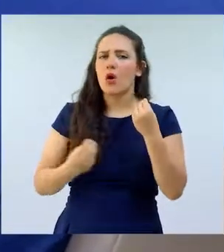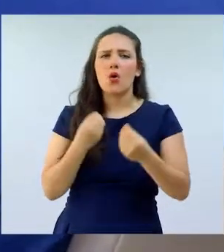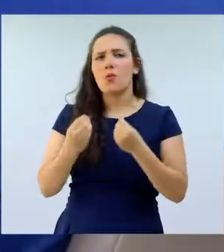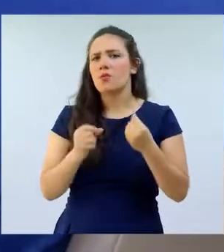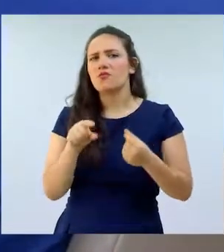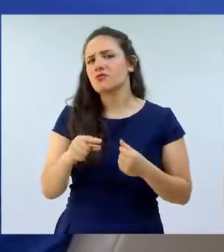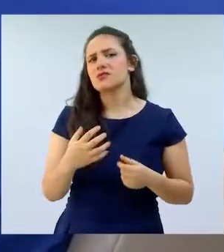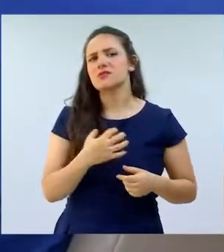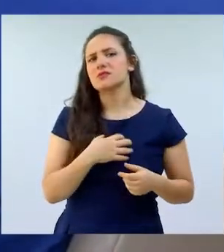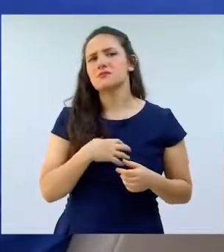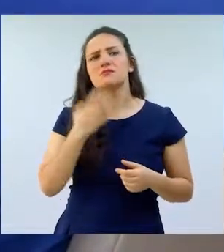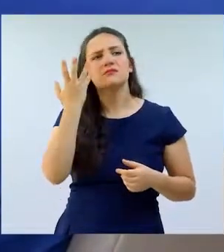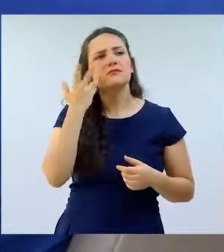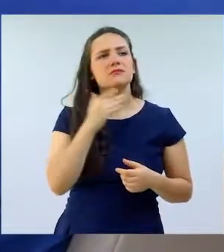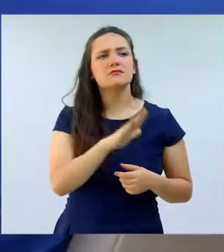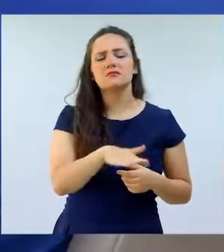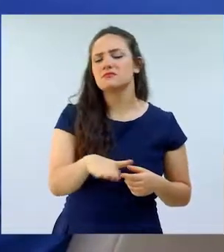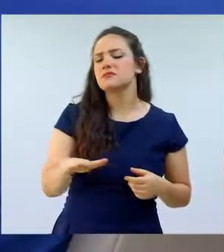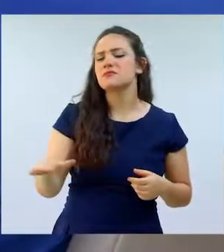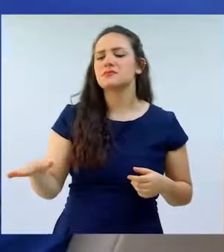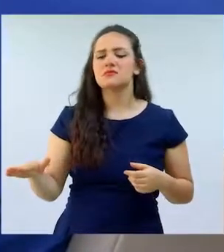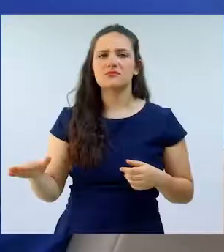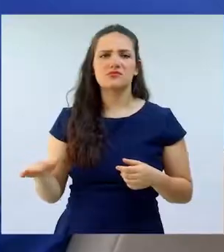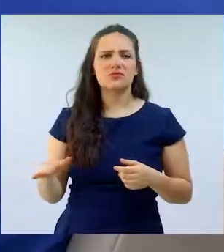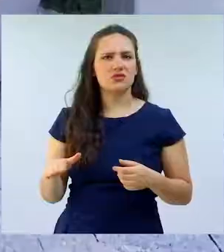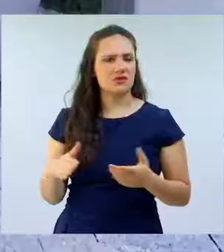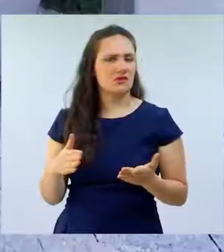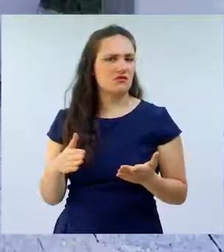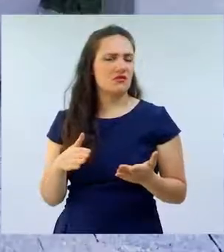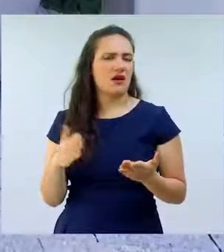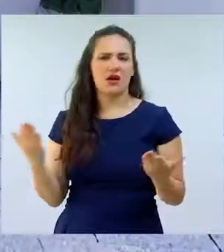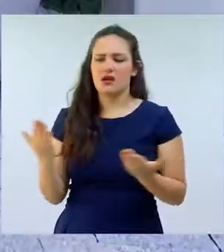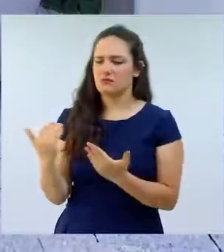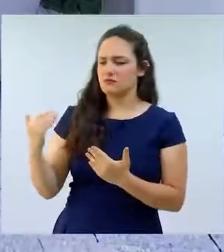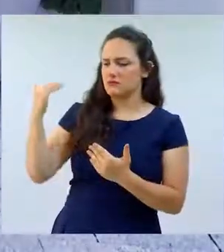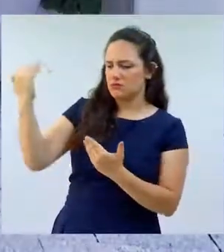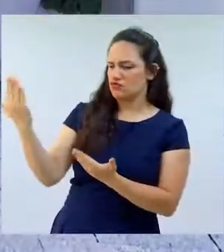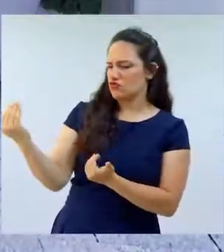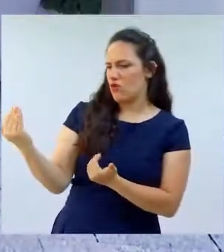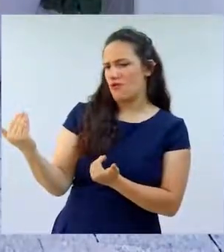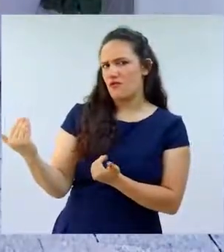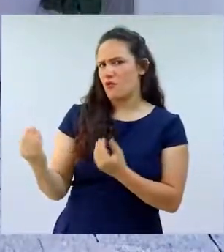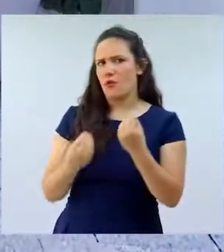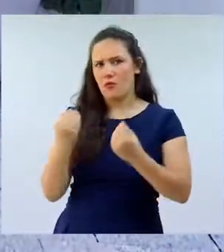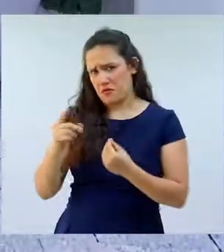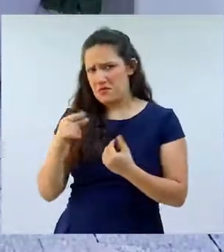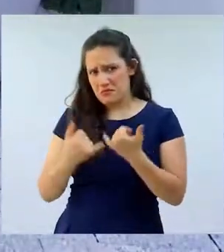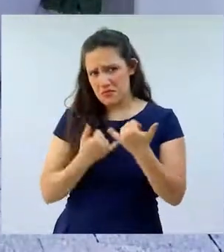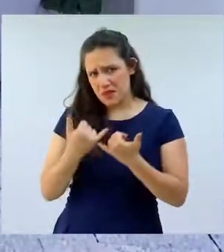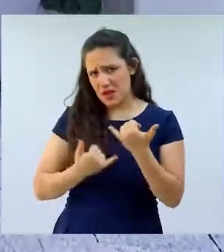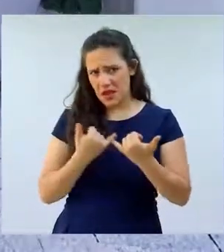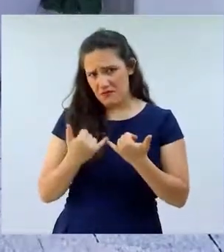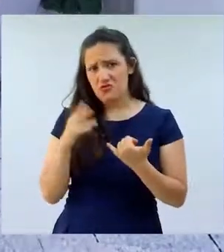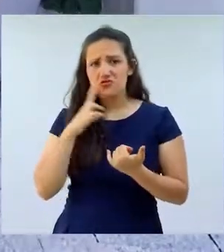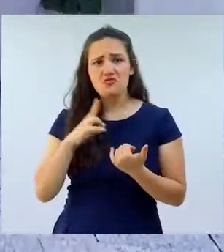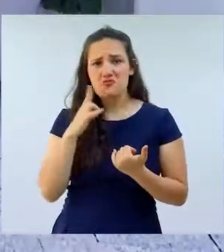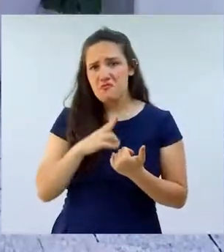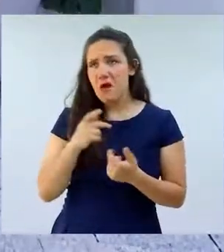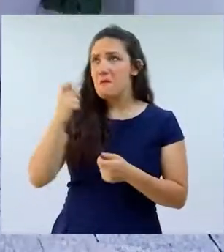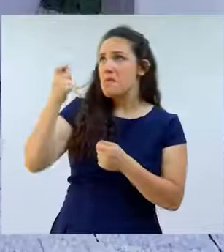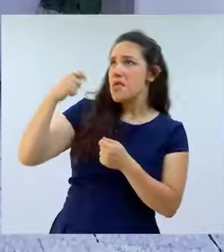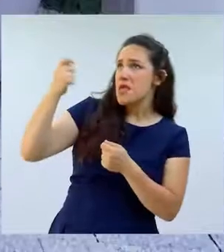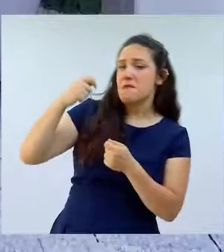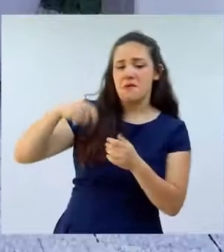é a adolescência de alguém com esse veio artístico? Você, sei lá, jogava bola, brincava de esconde-esconde, soltava